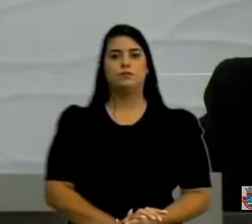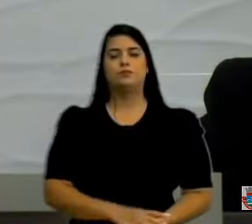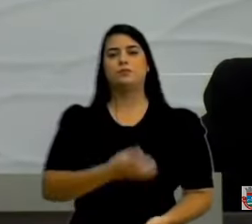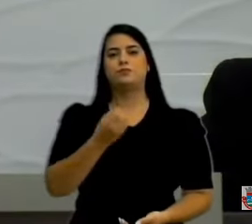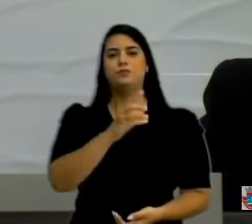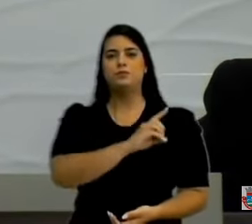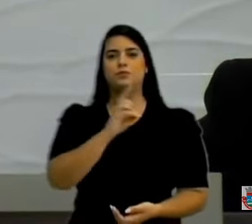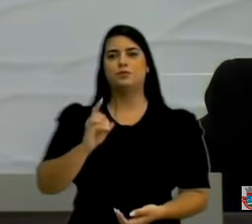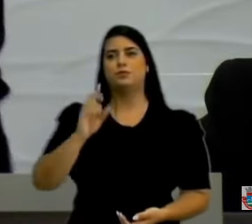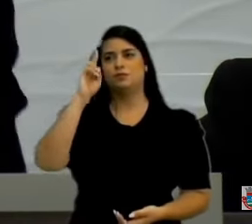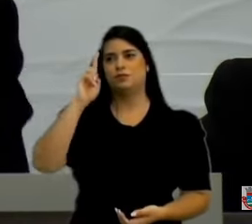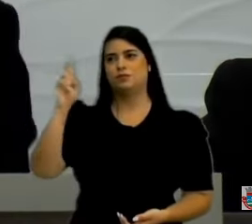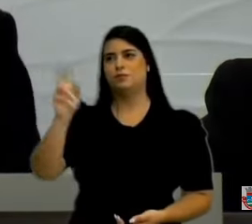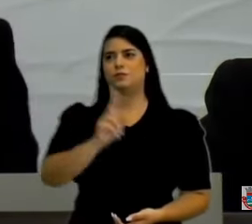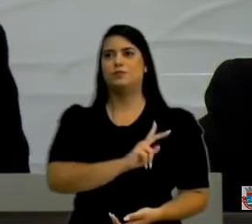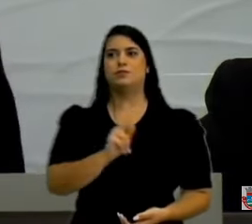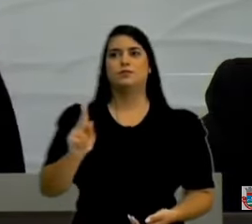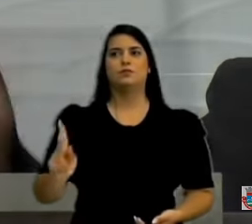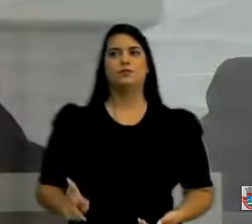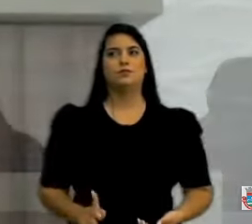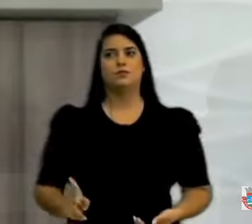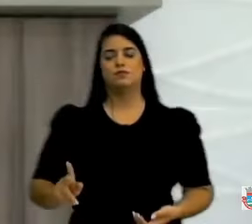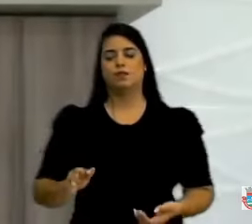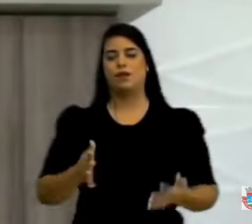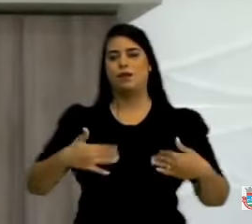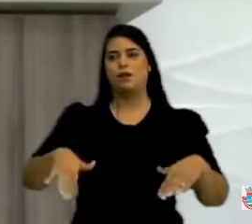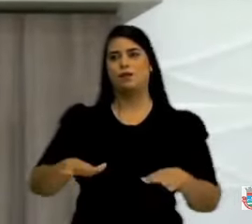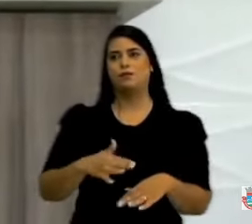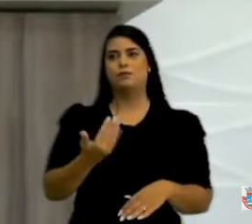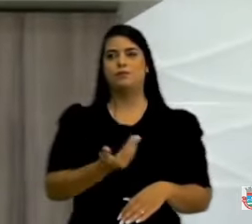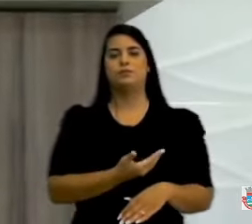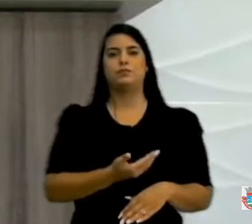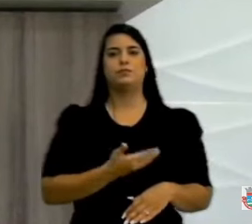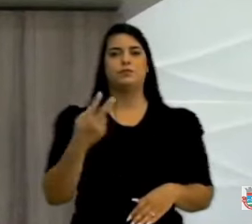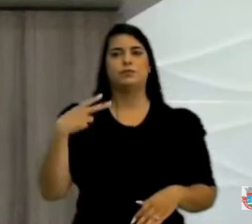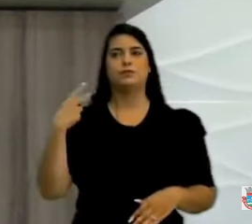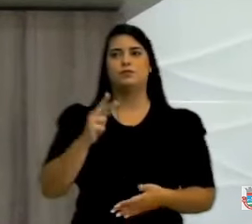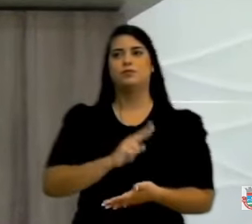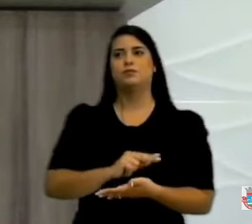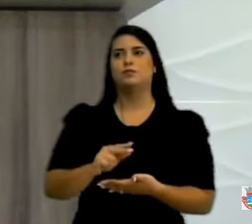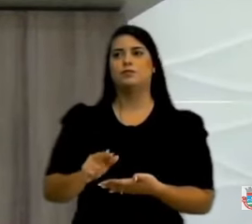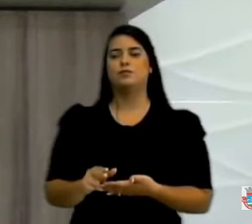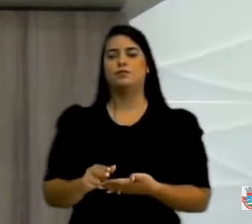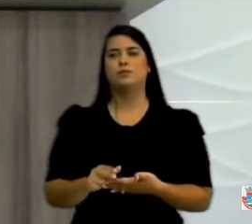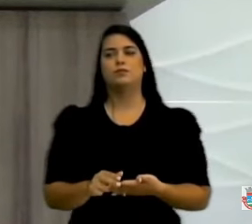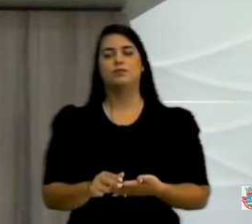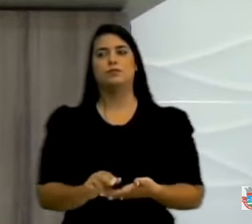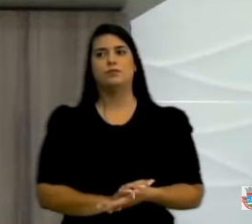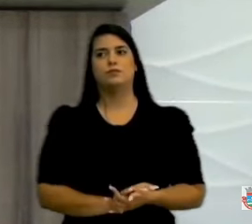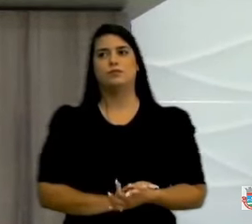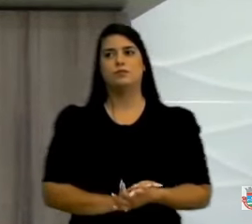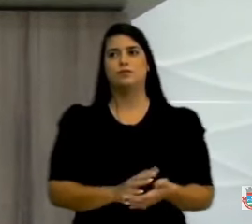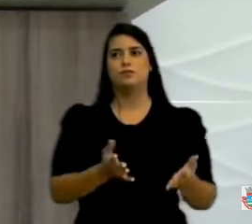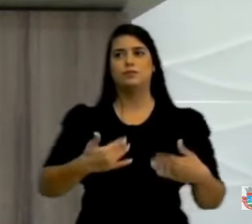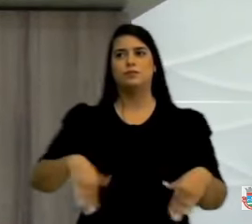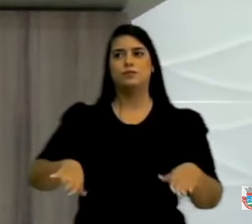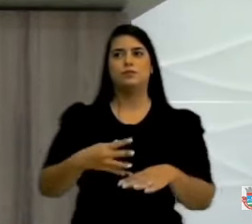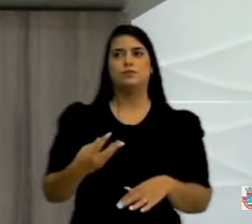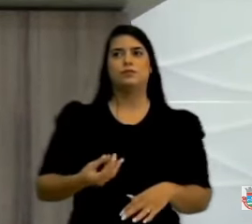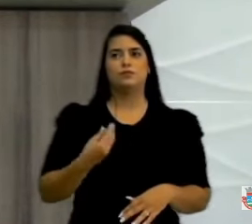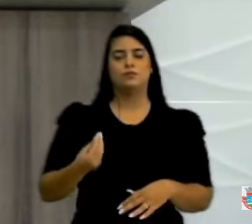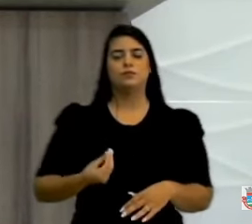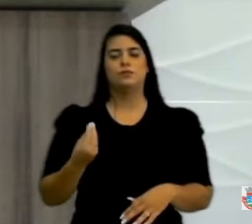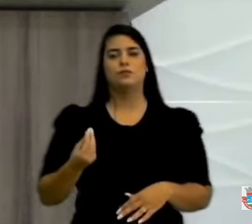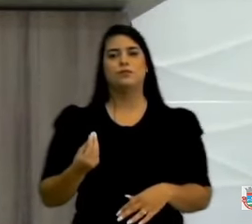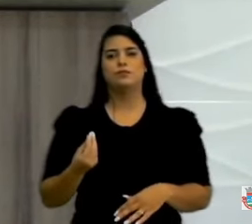Bom dia, senhor presidente. Bom dia, caros colegas vereadores. Bom dia, vereadora. Bom dia a todos presentes aqui,